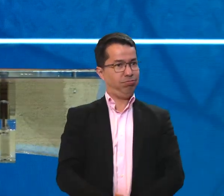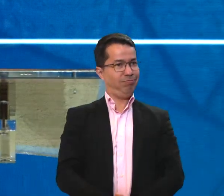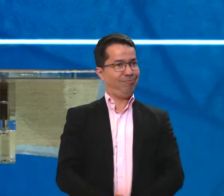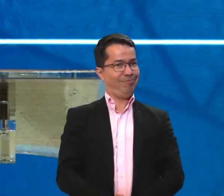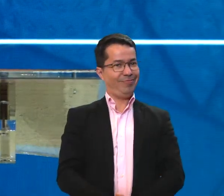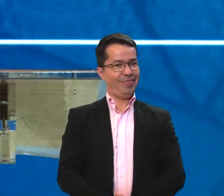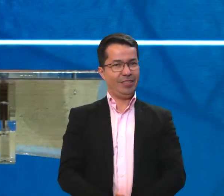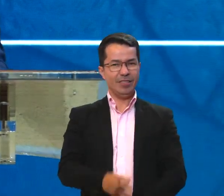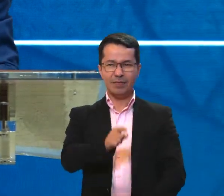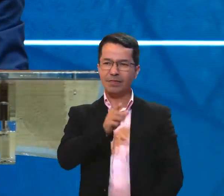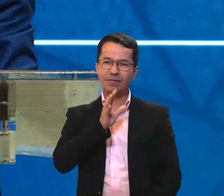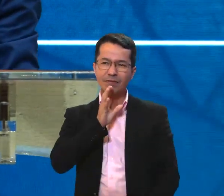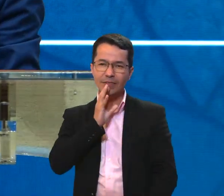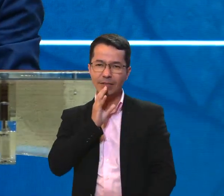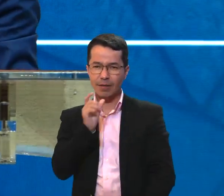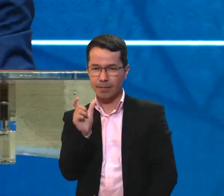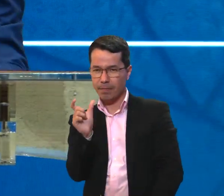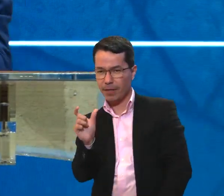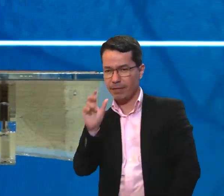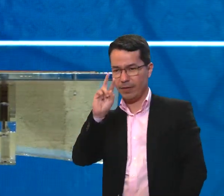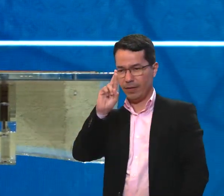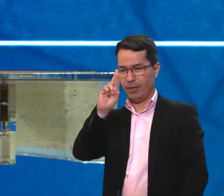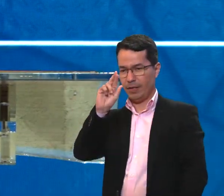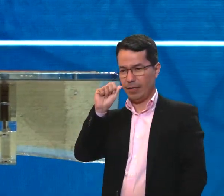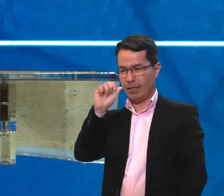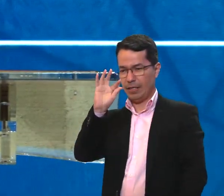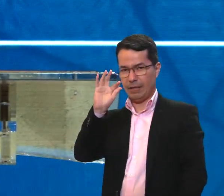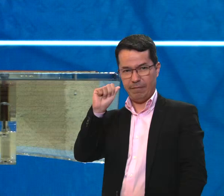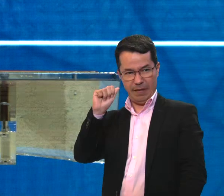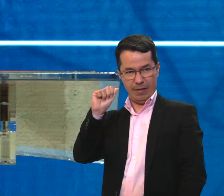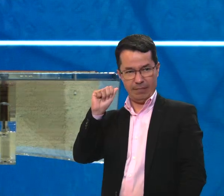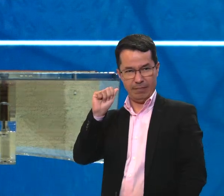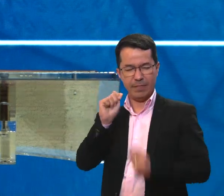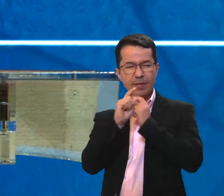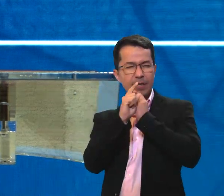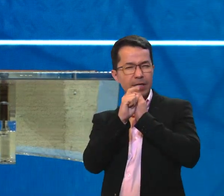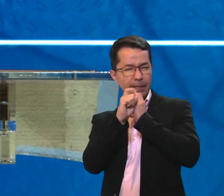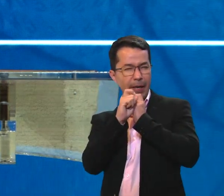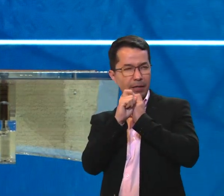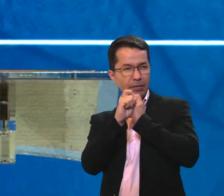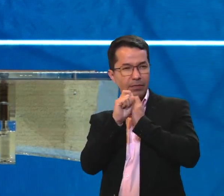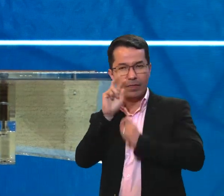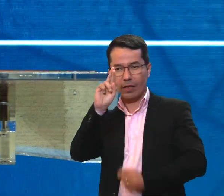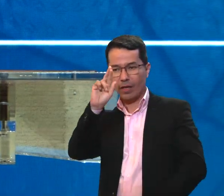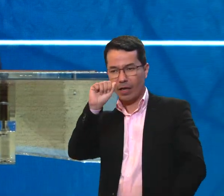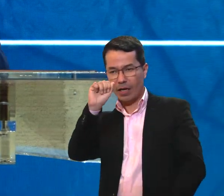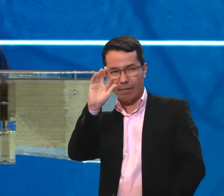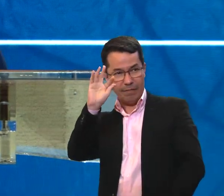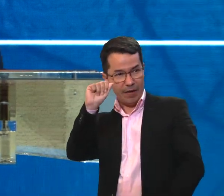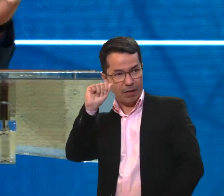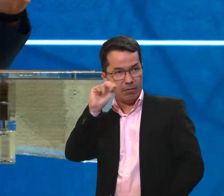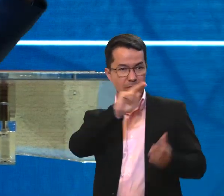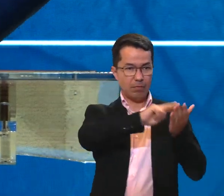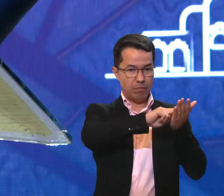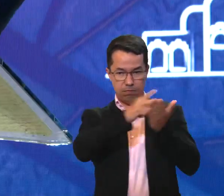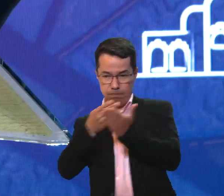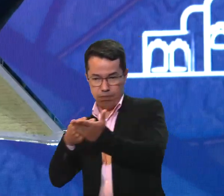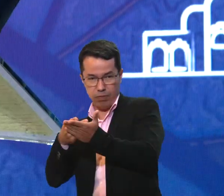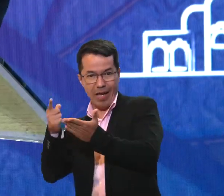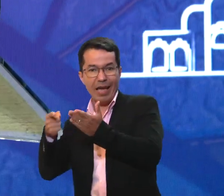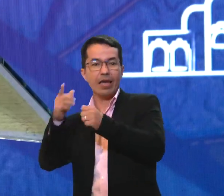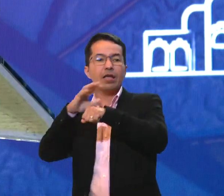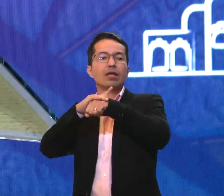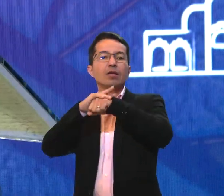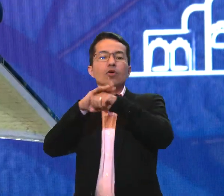palavra rafá no hebraico significa curar, tratar. Mas quando ela está relacionada a Deus,